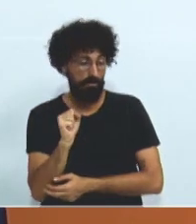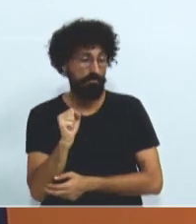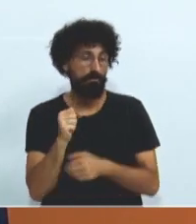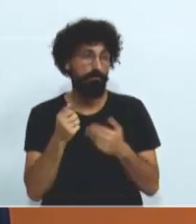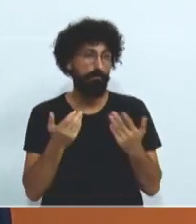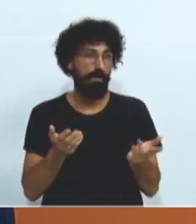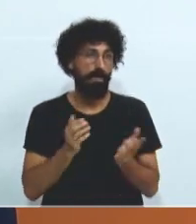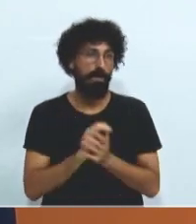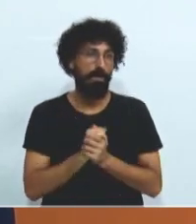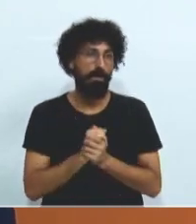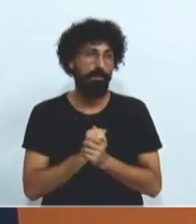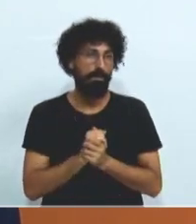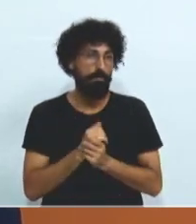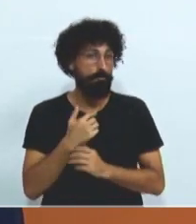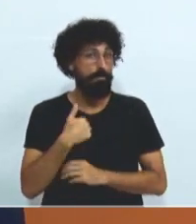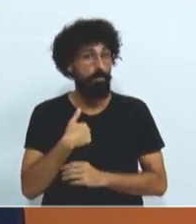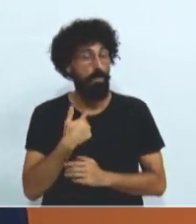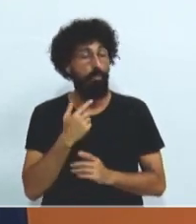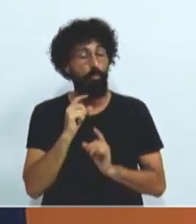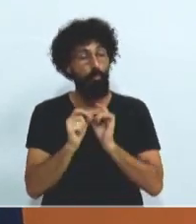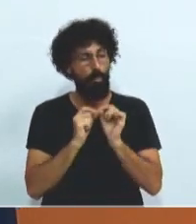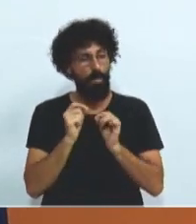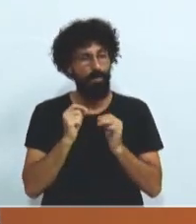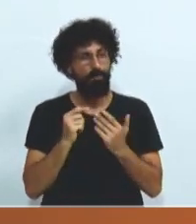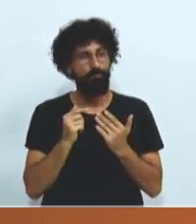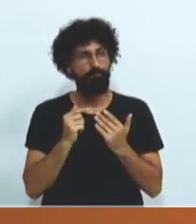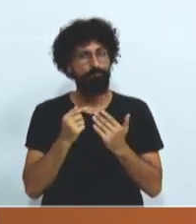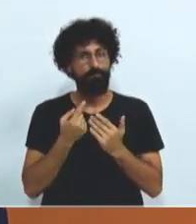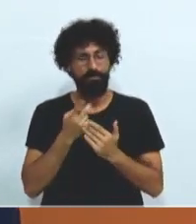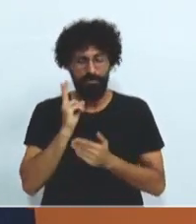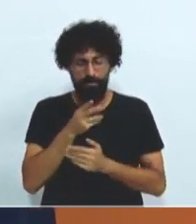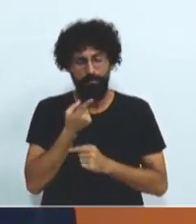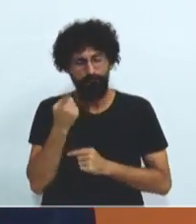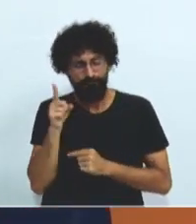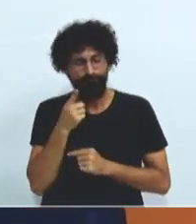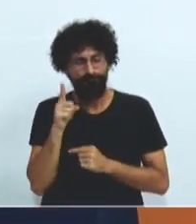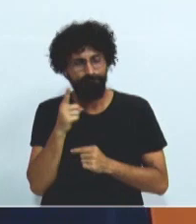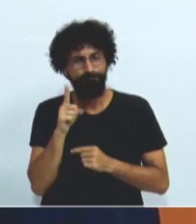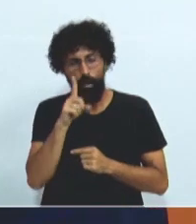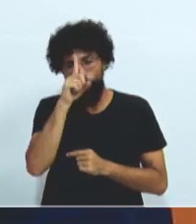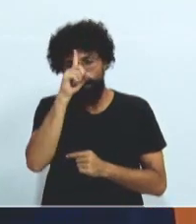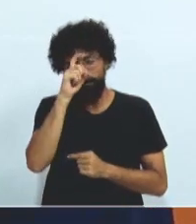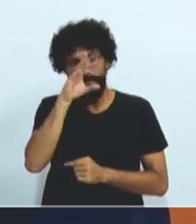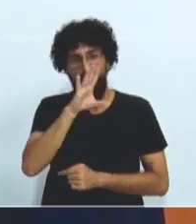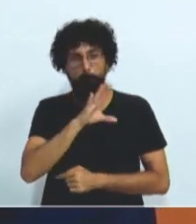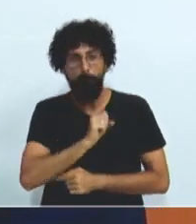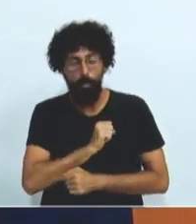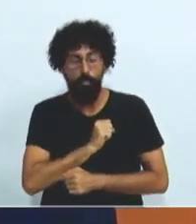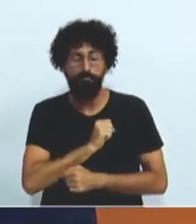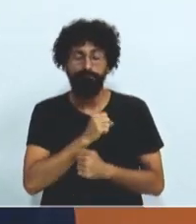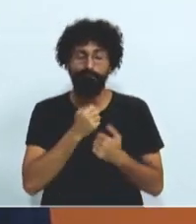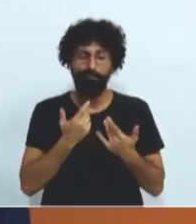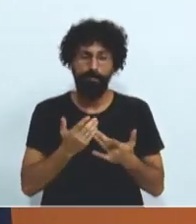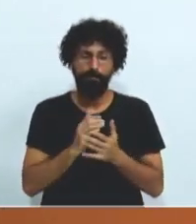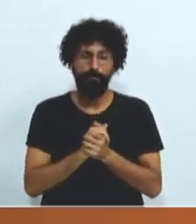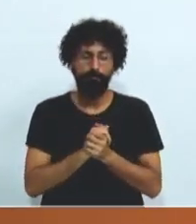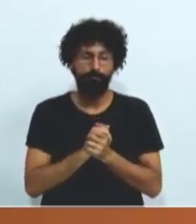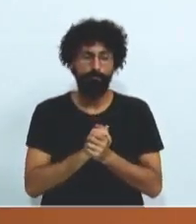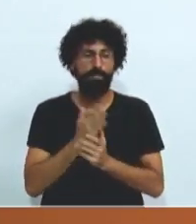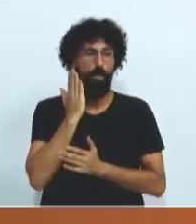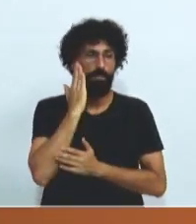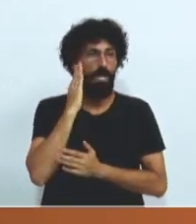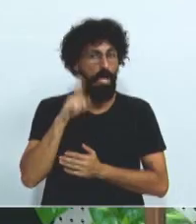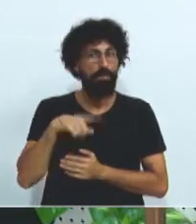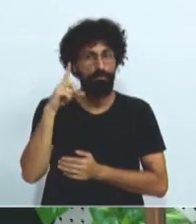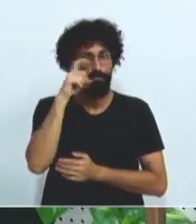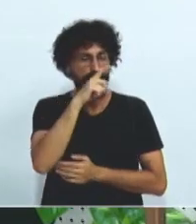eu passei um período ali no Hospital do Amor e sei como que é a dificuldade de quem está lá naquele lugar.